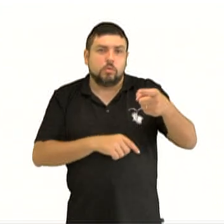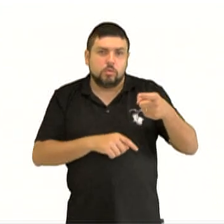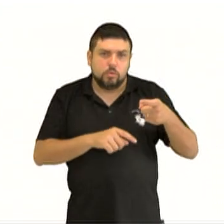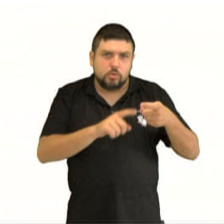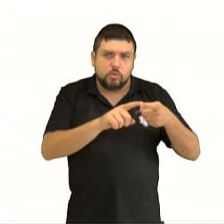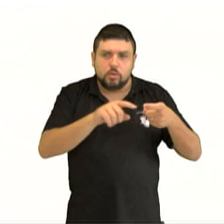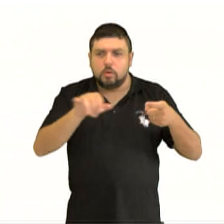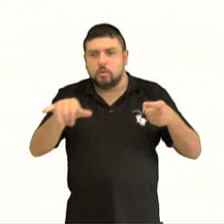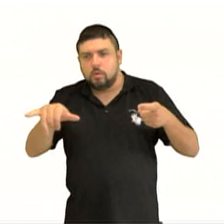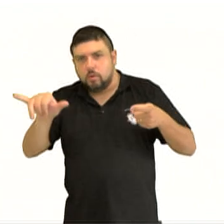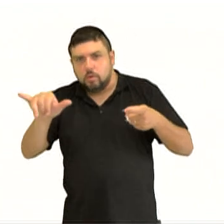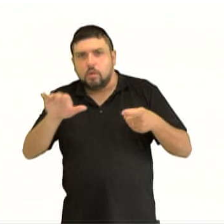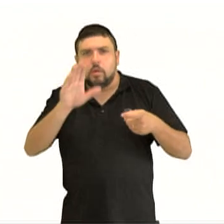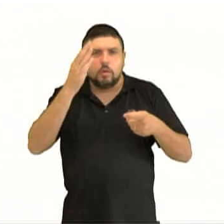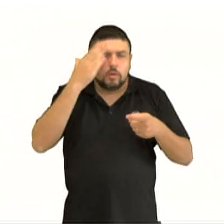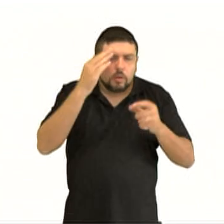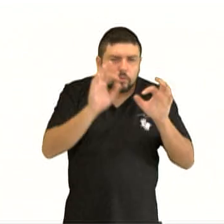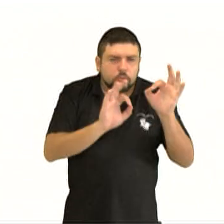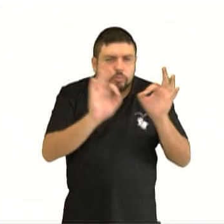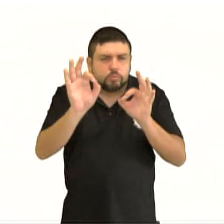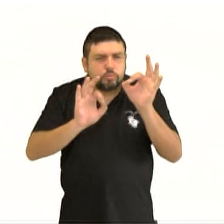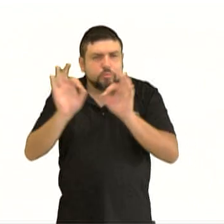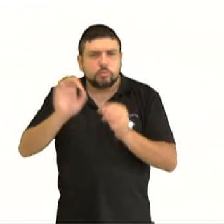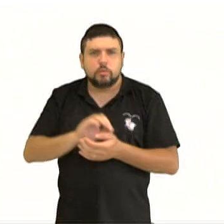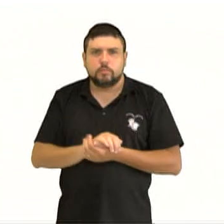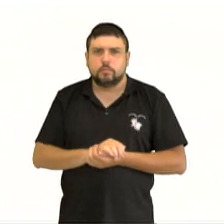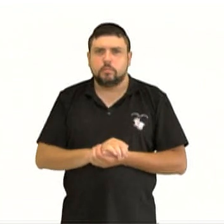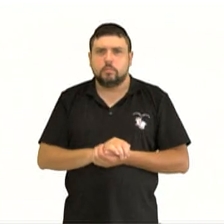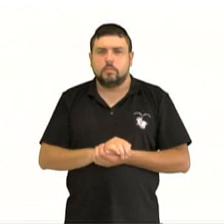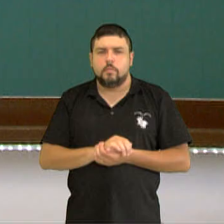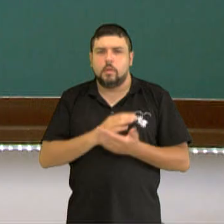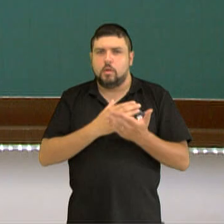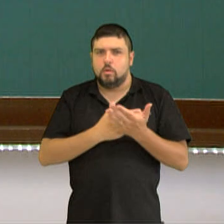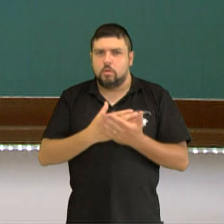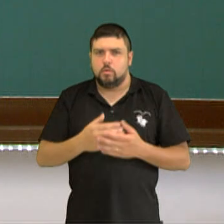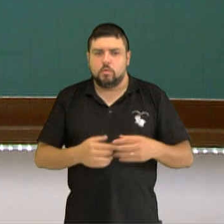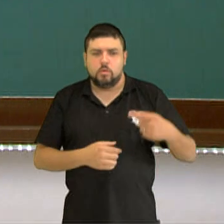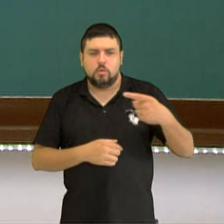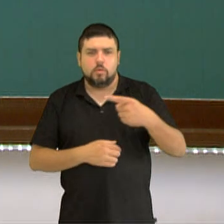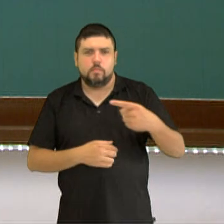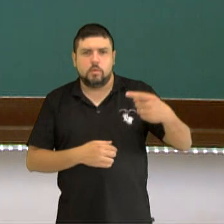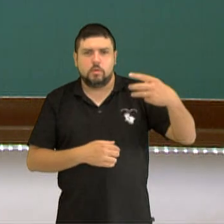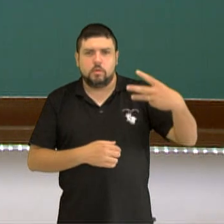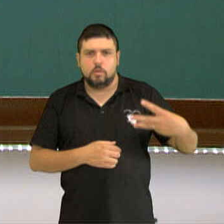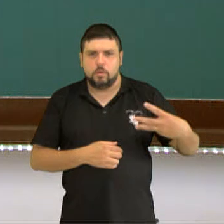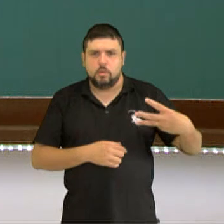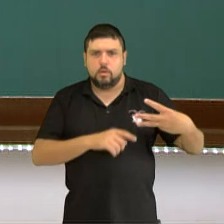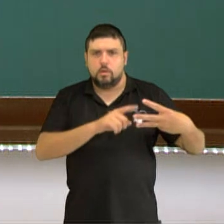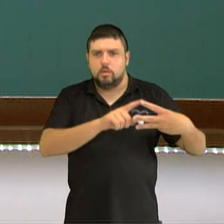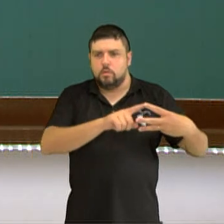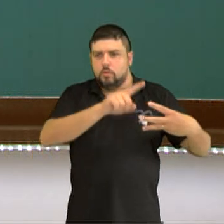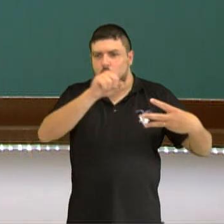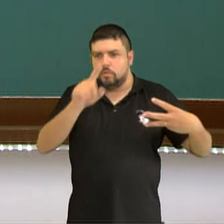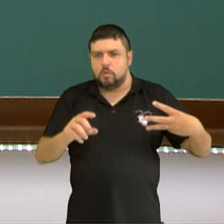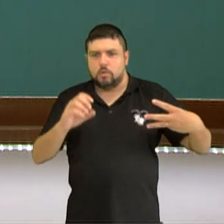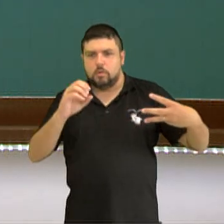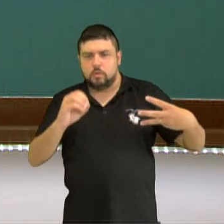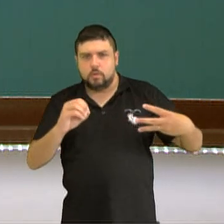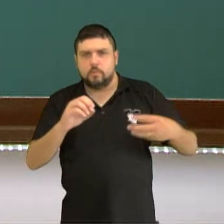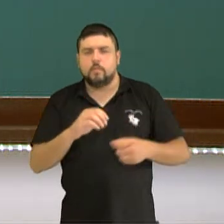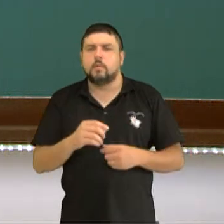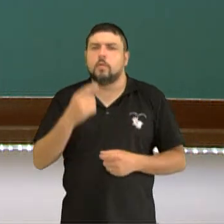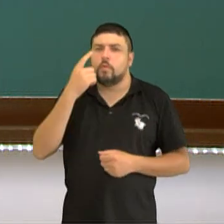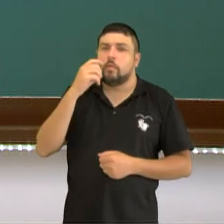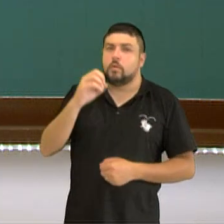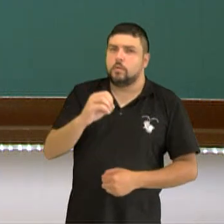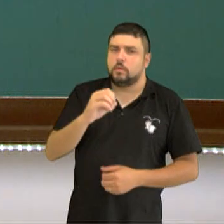com o valor do y. Eu falei ali do menos 3, que nós fizemos a continha, e fizemos a continha com o 0. Vamos pegar o 0 então.